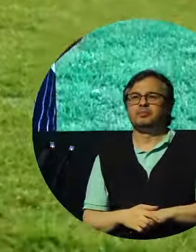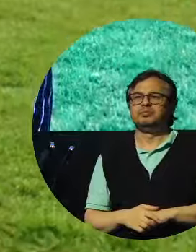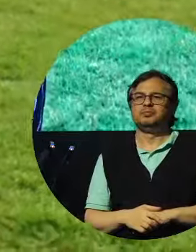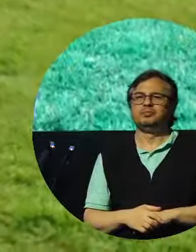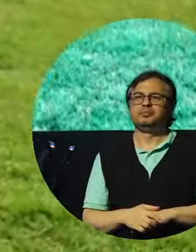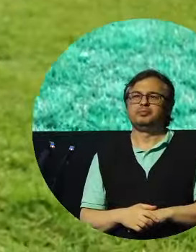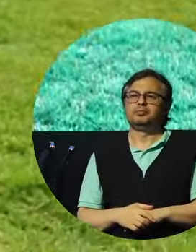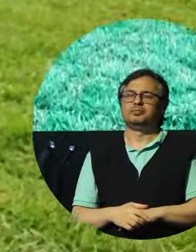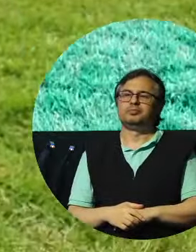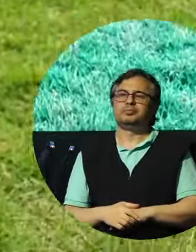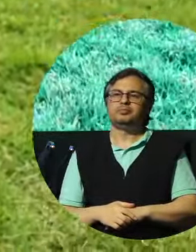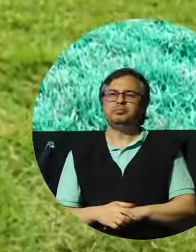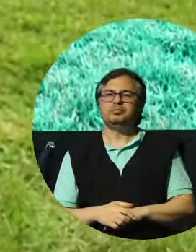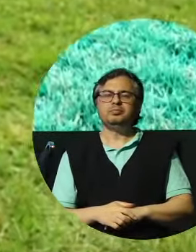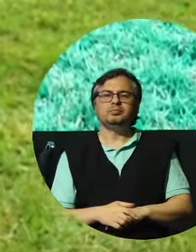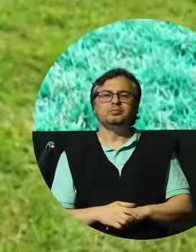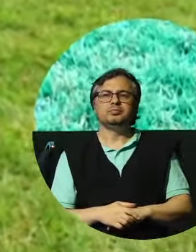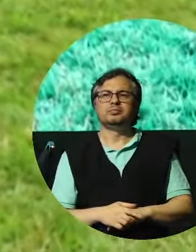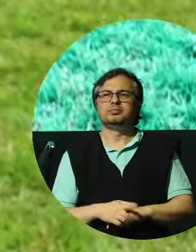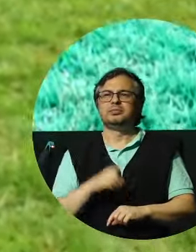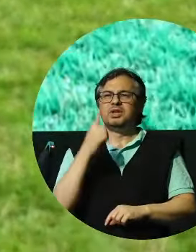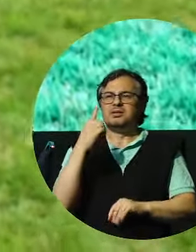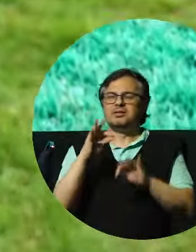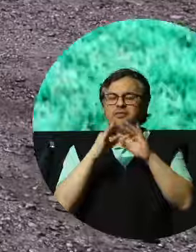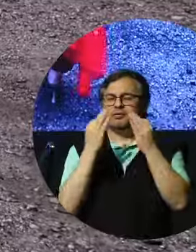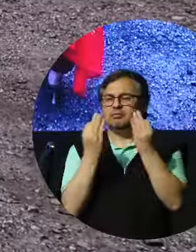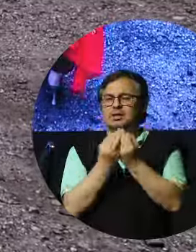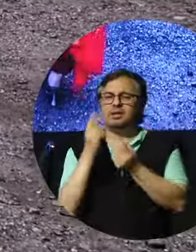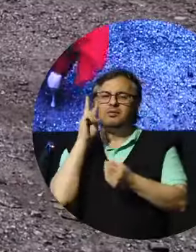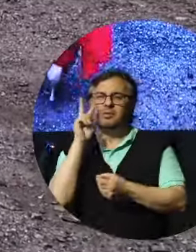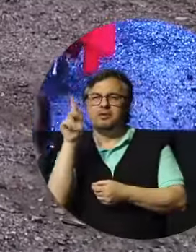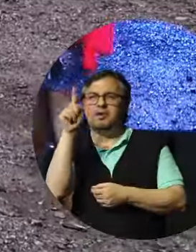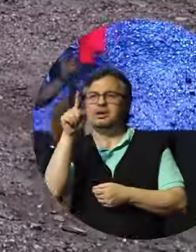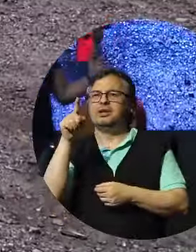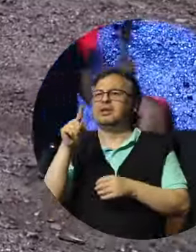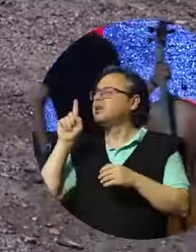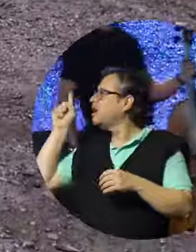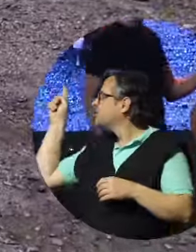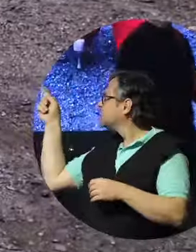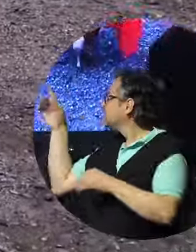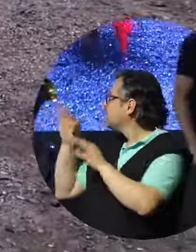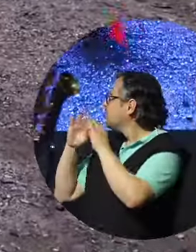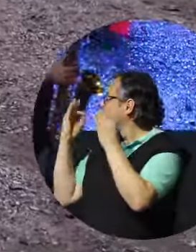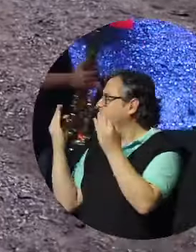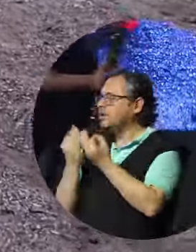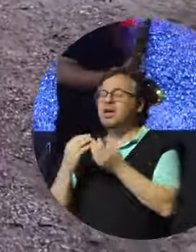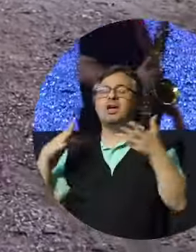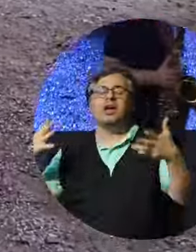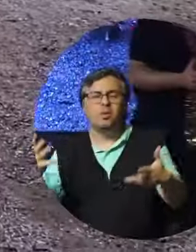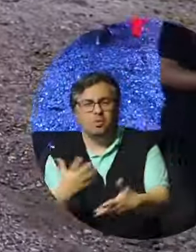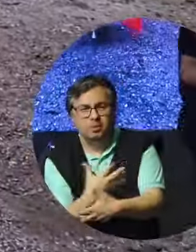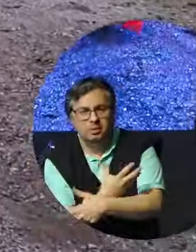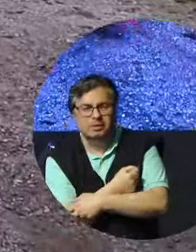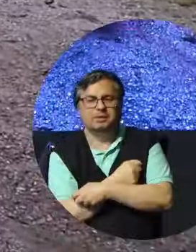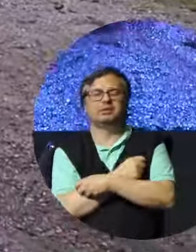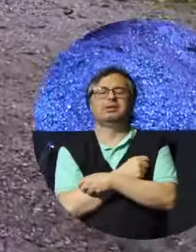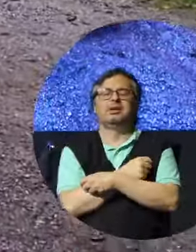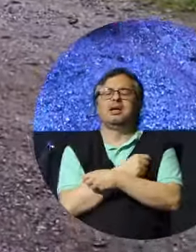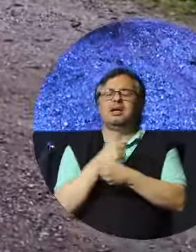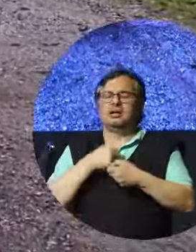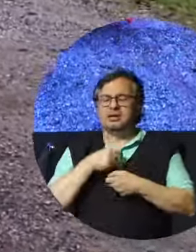som. Essa família que você vai ver agora aí, ó, ela está acolhida em Belo